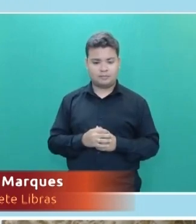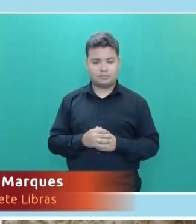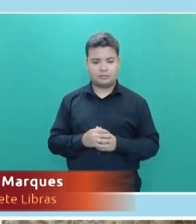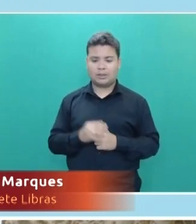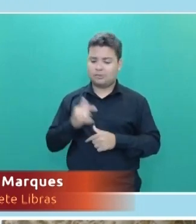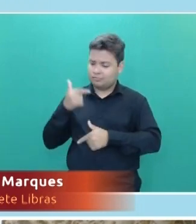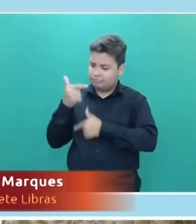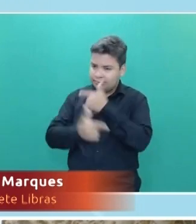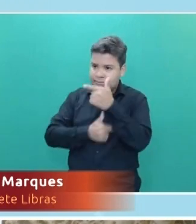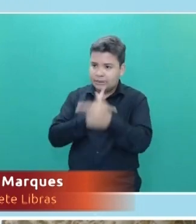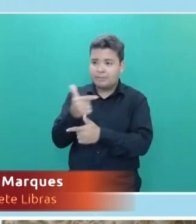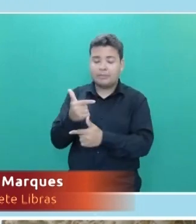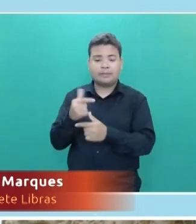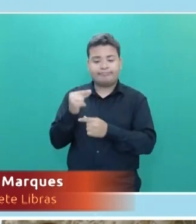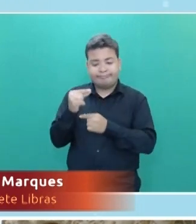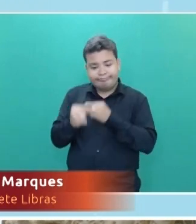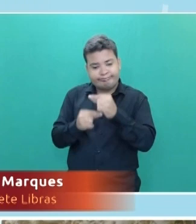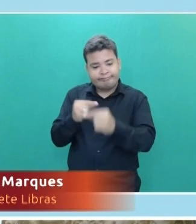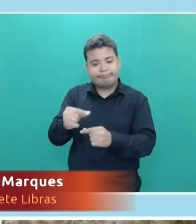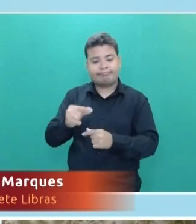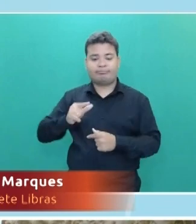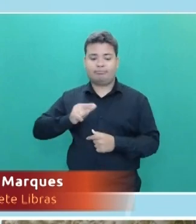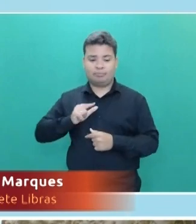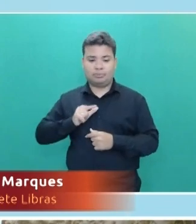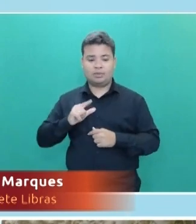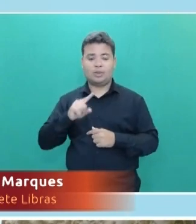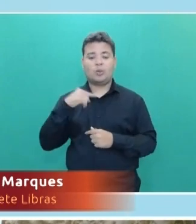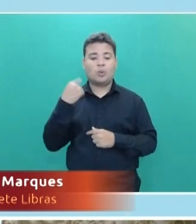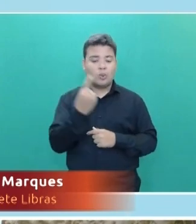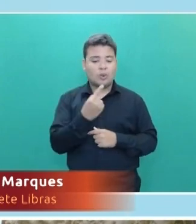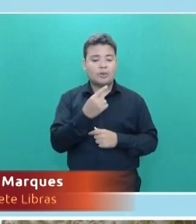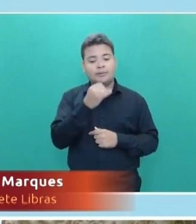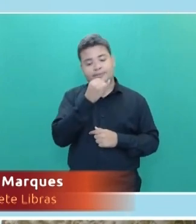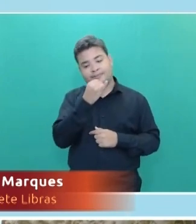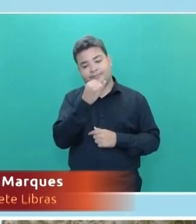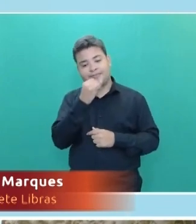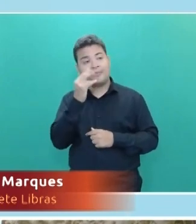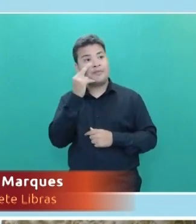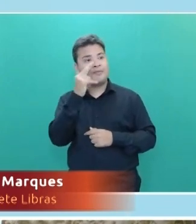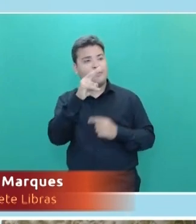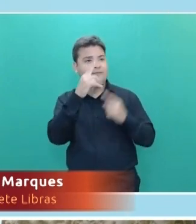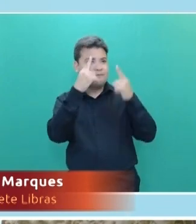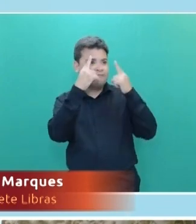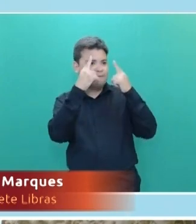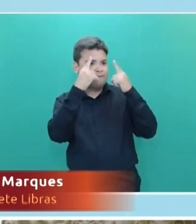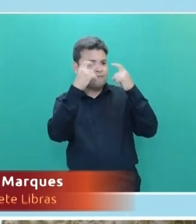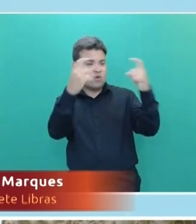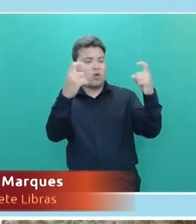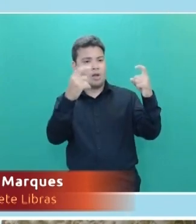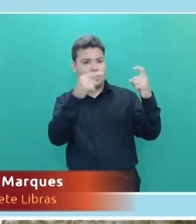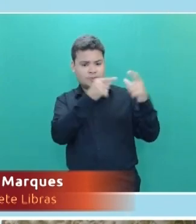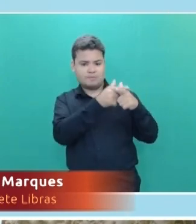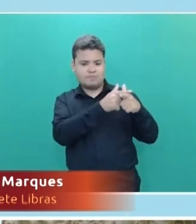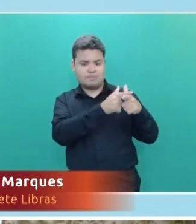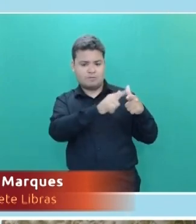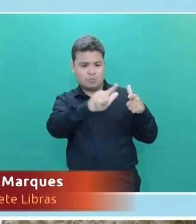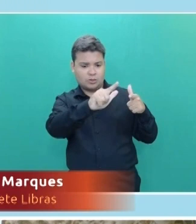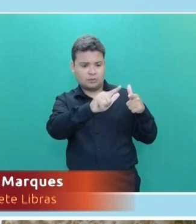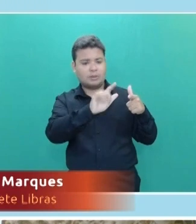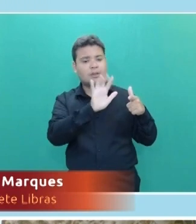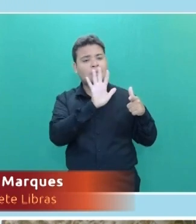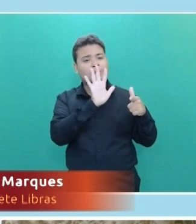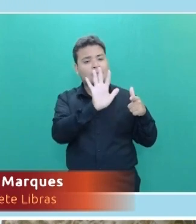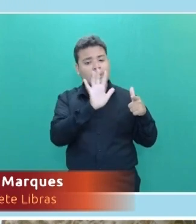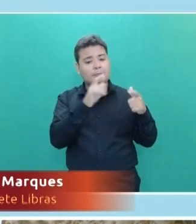formiguinha. A gente tem que parar um pouco de observar o problema da violência no aspecto macro e tentar entendê-la